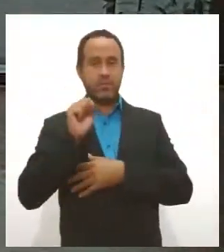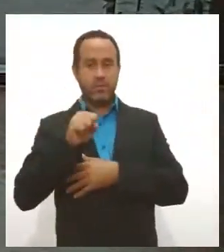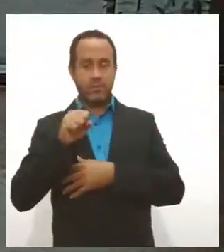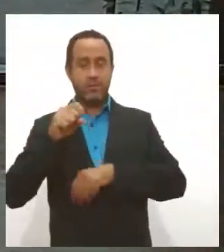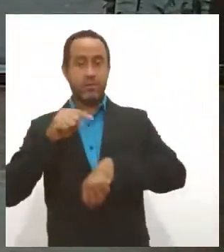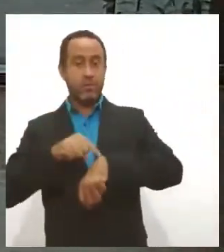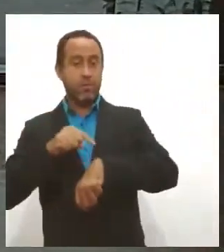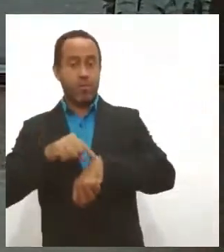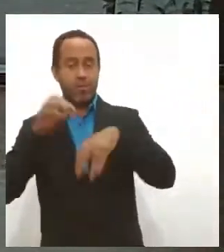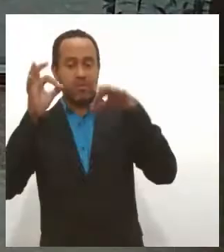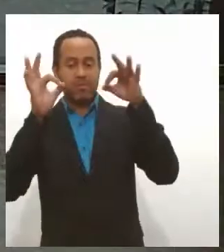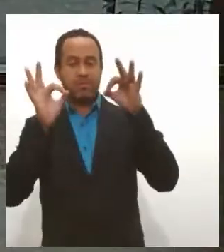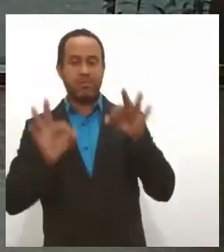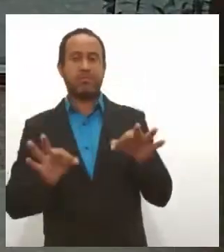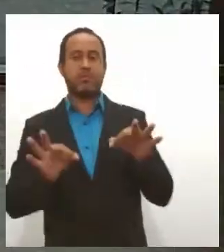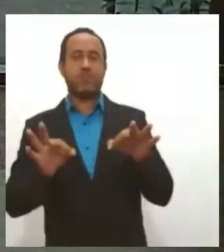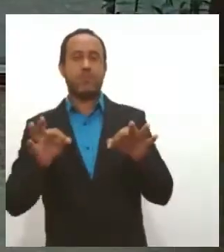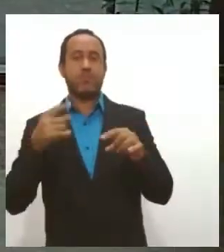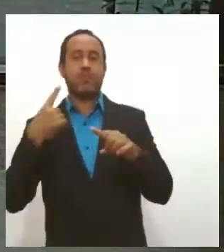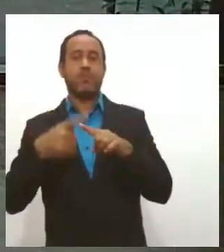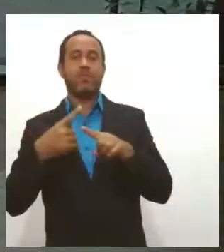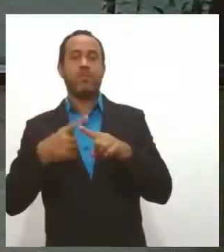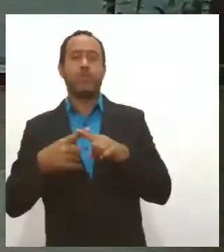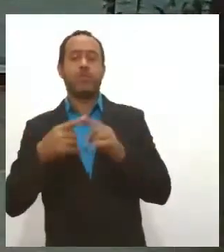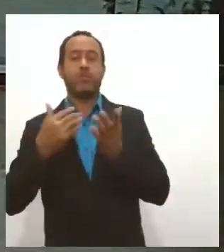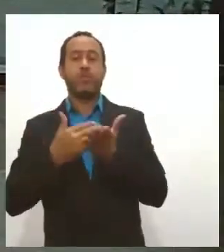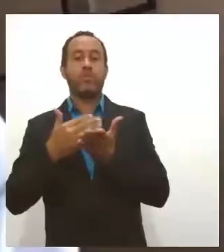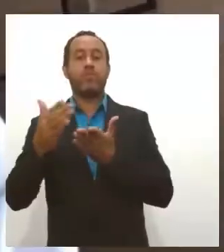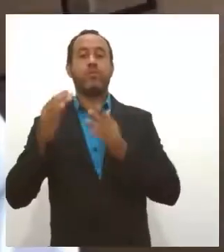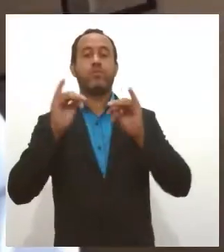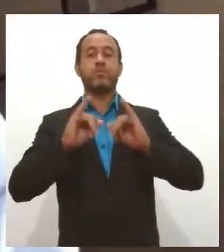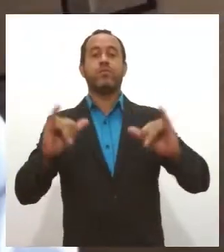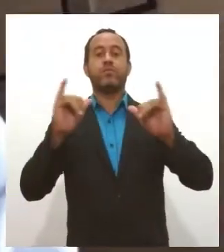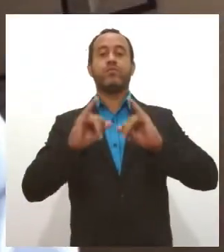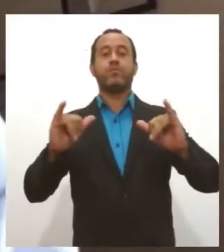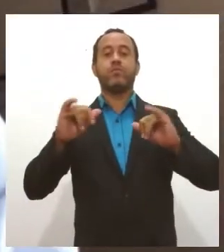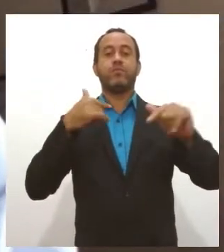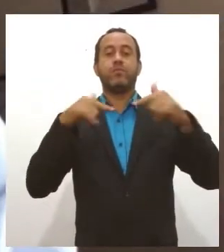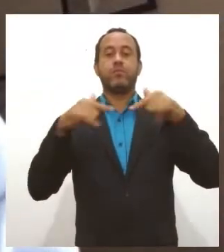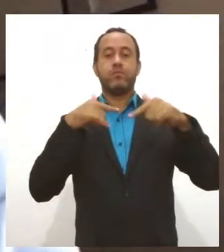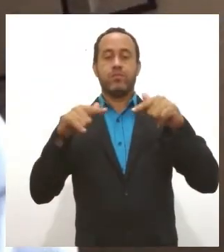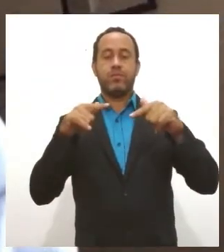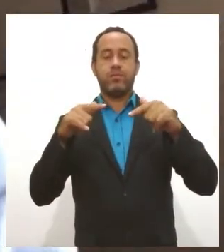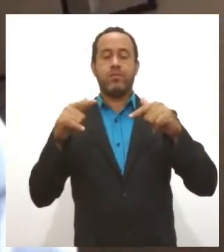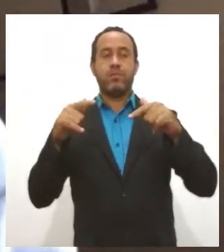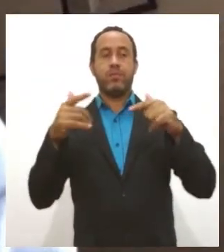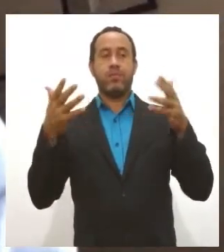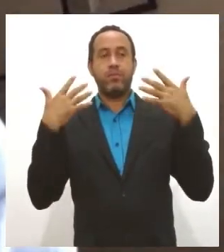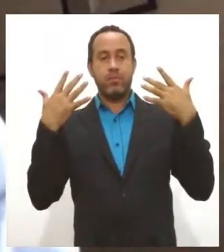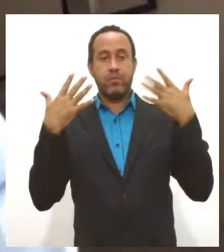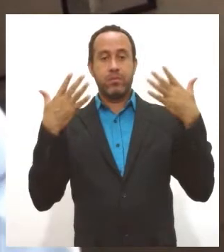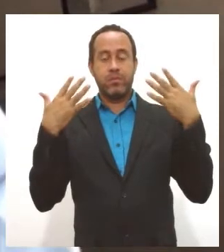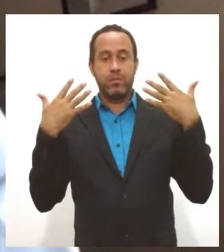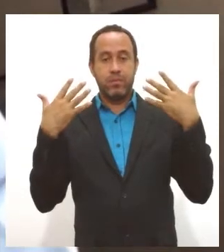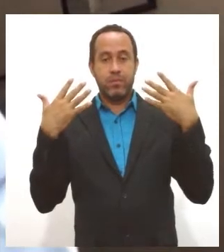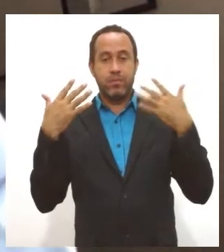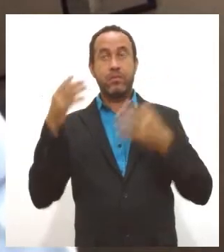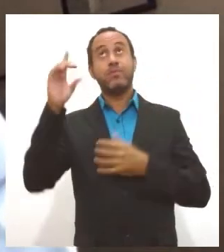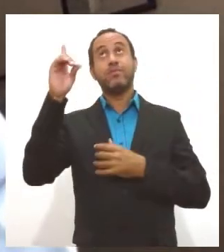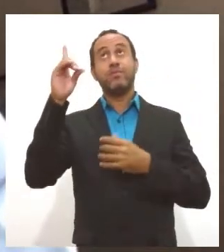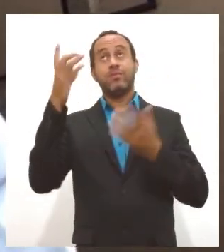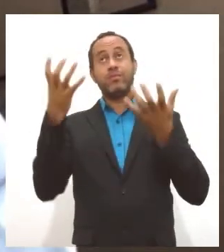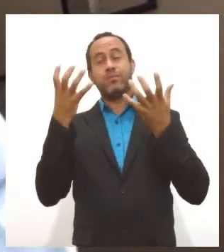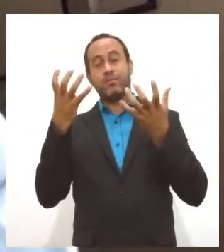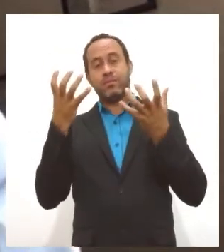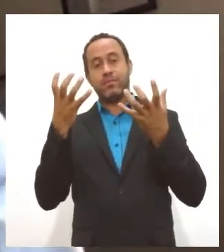no momento certo. Por quê? Porque a gente vai começar a divulgar, trabalhando sempre verão, se Deus quiser e permitir, a gente